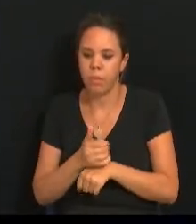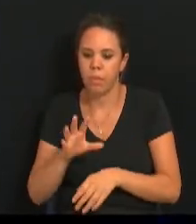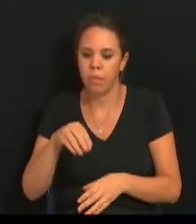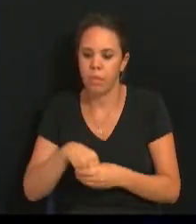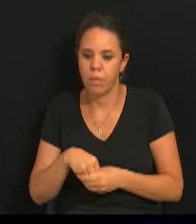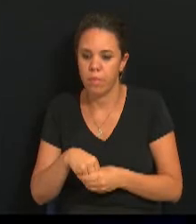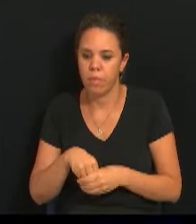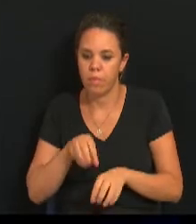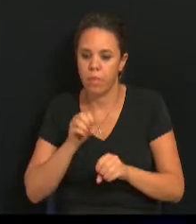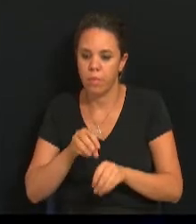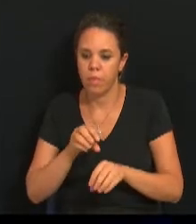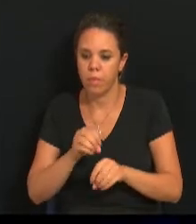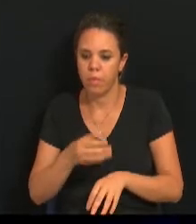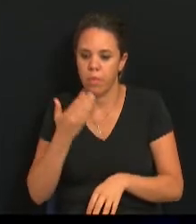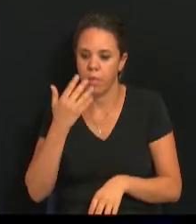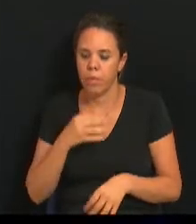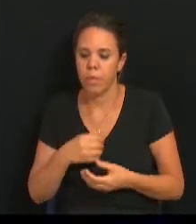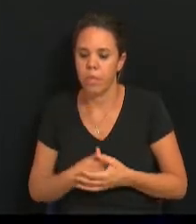educação infantil.